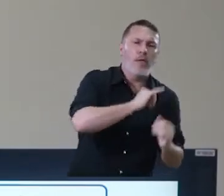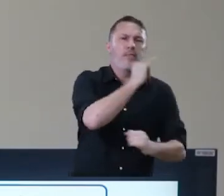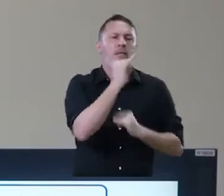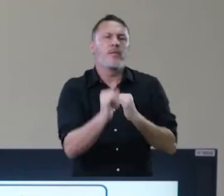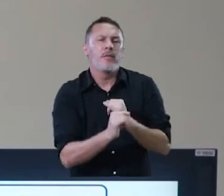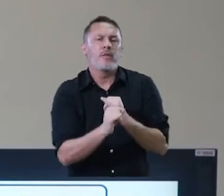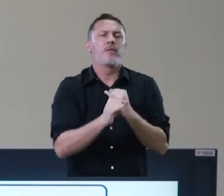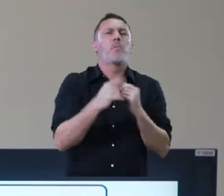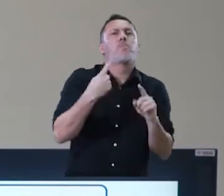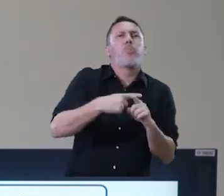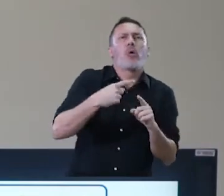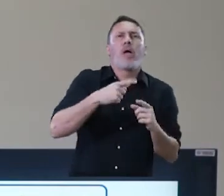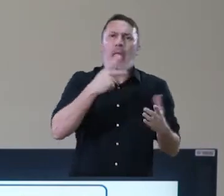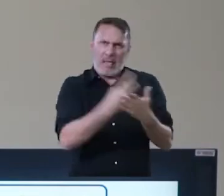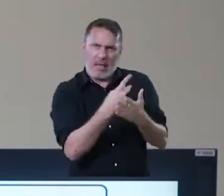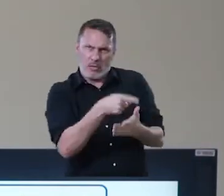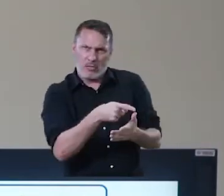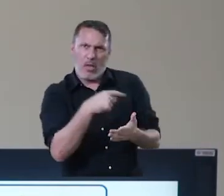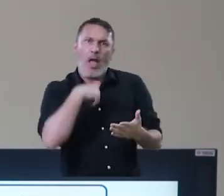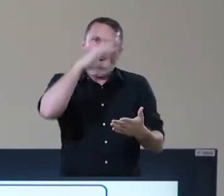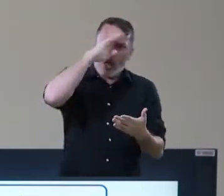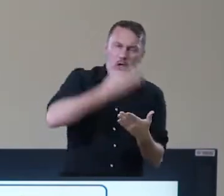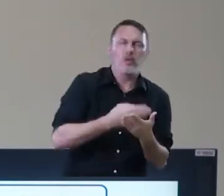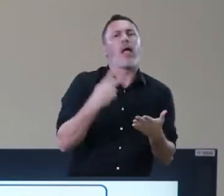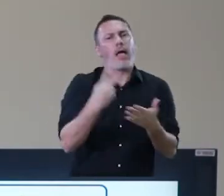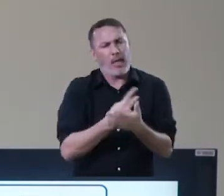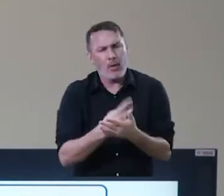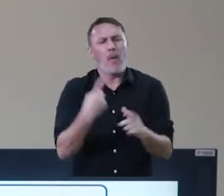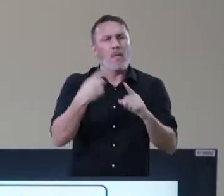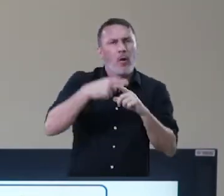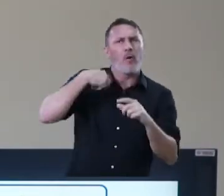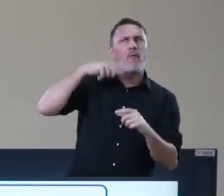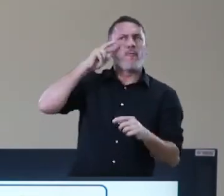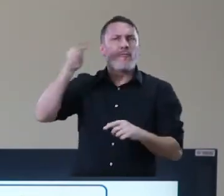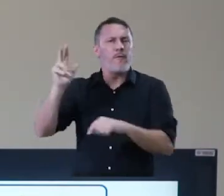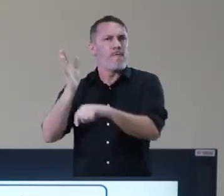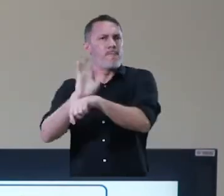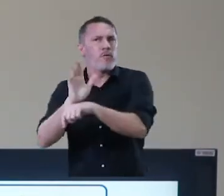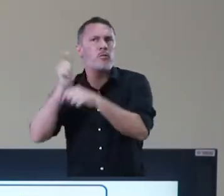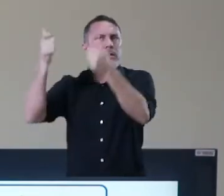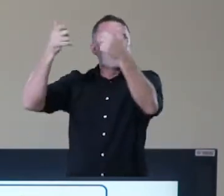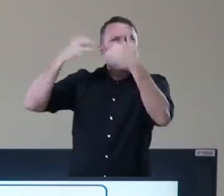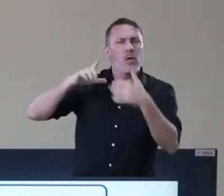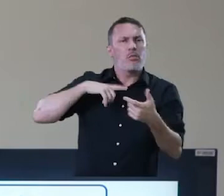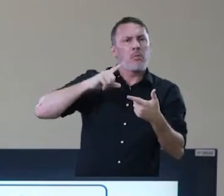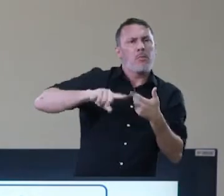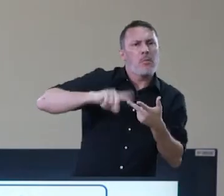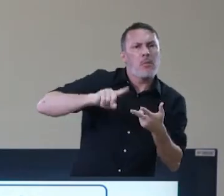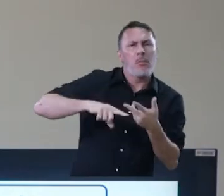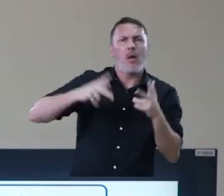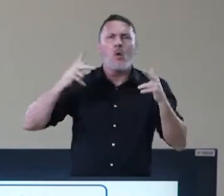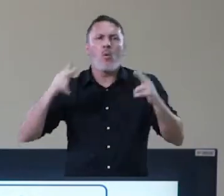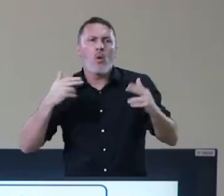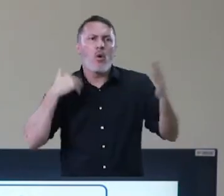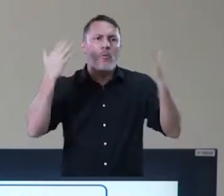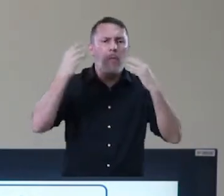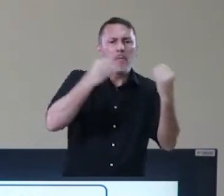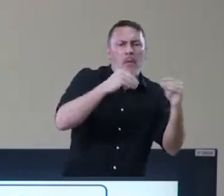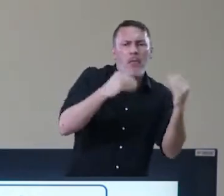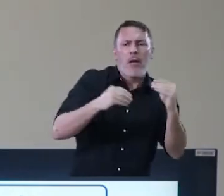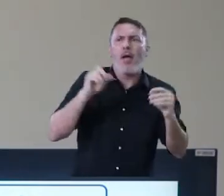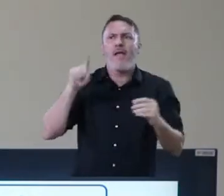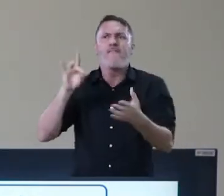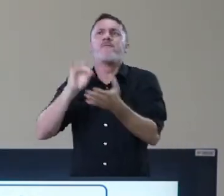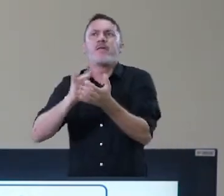O que você acha que é errado? Por que você acredita que é errado? Eu acredito que é errado porque eu vi no filme tal e no filme tal retratou essa cena